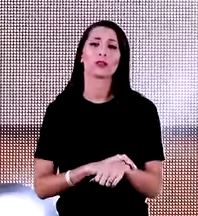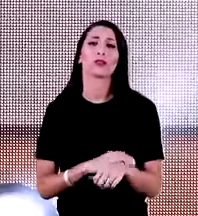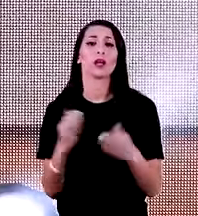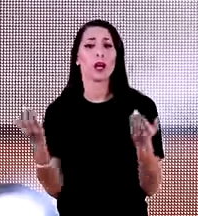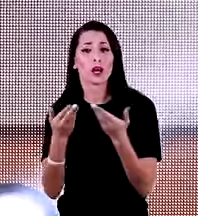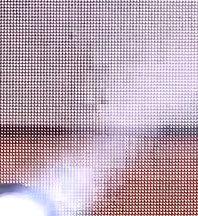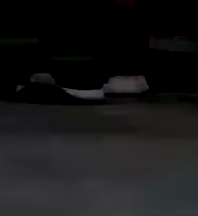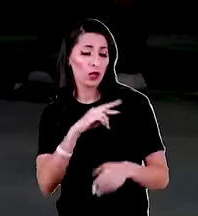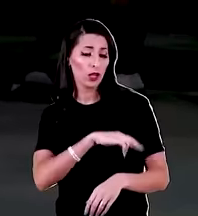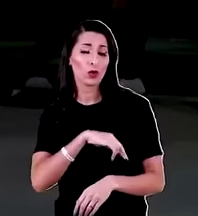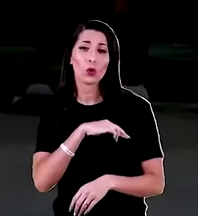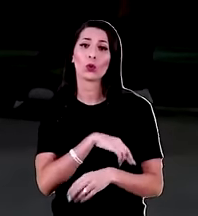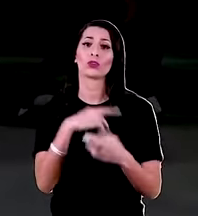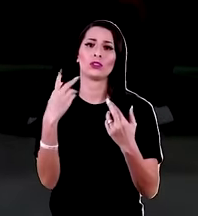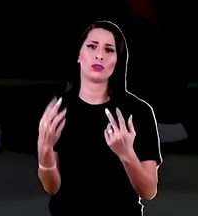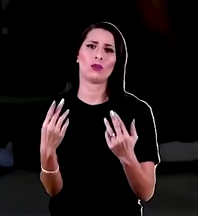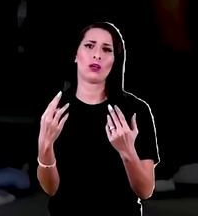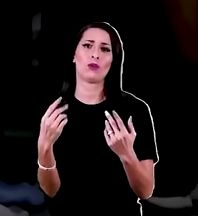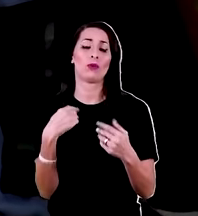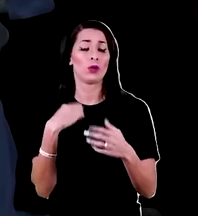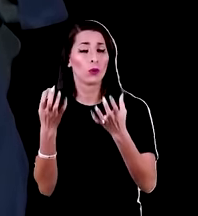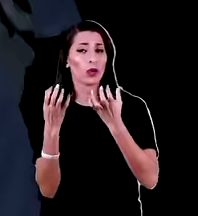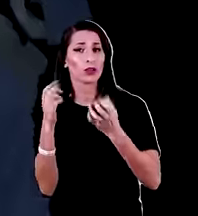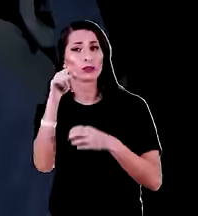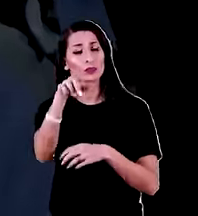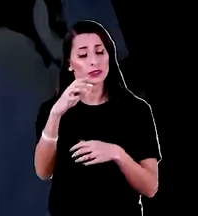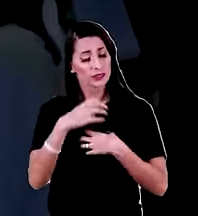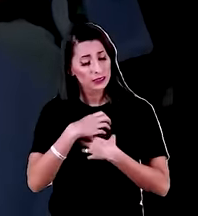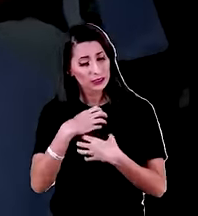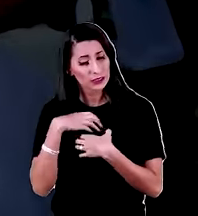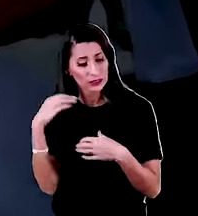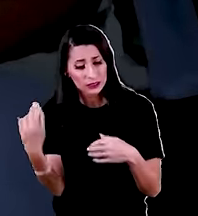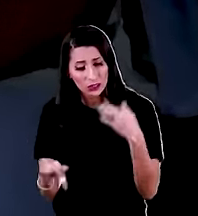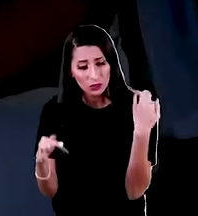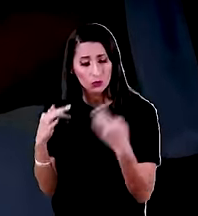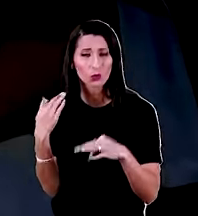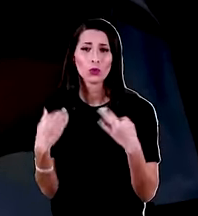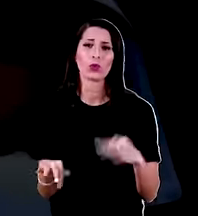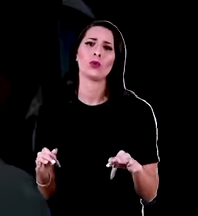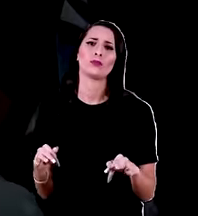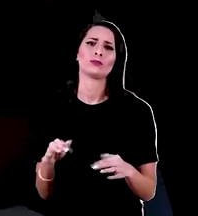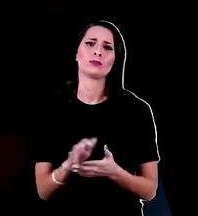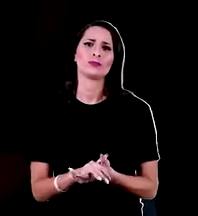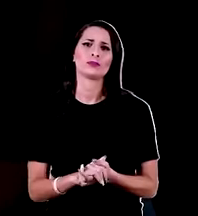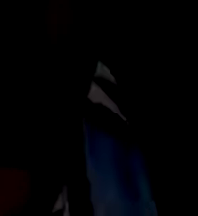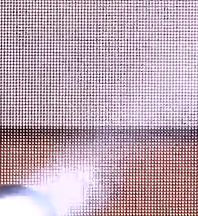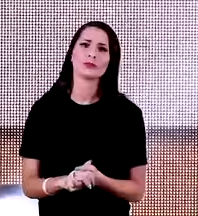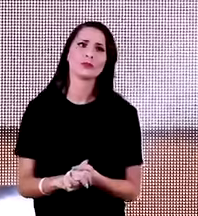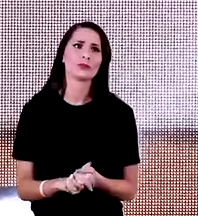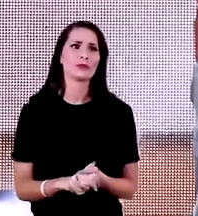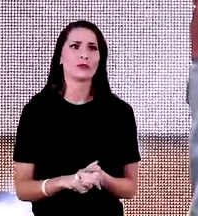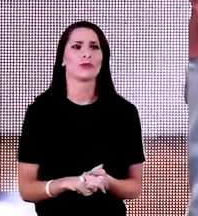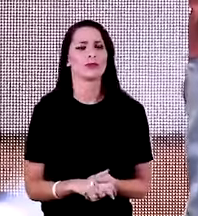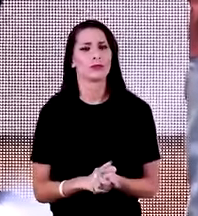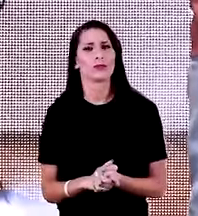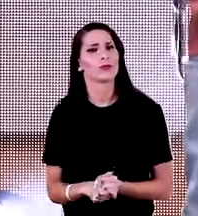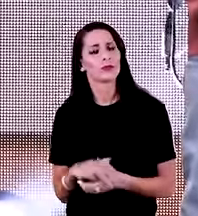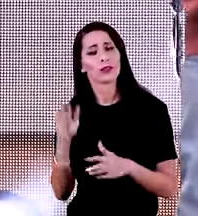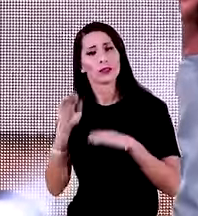Eu quero que você sinta dor, que você se compadeça. Talvez aquela sua amiga que há tantos